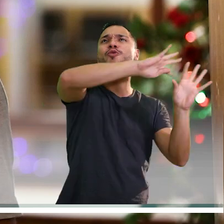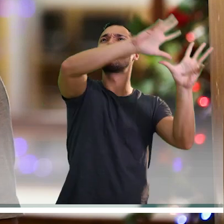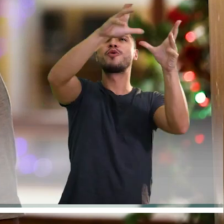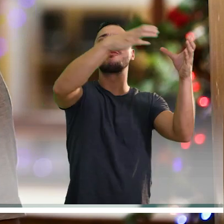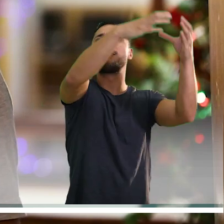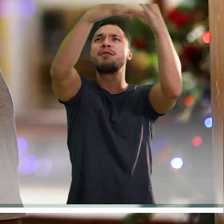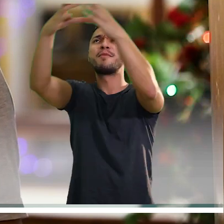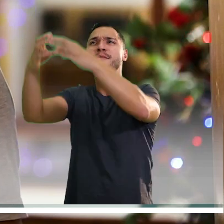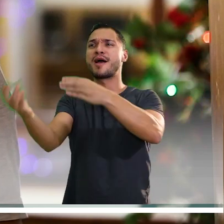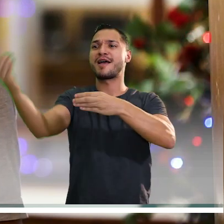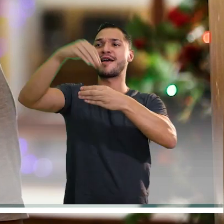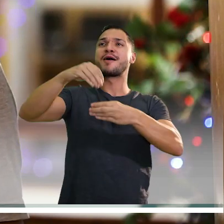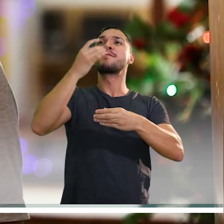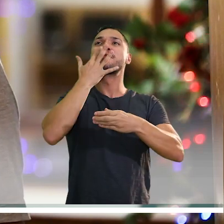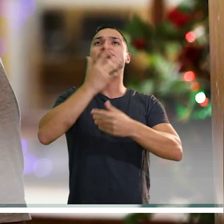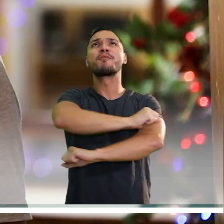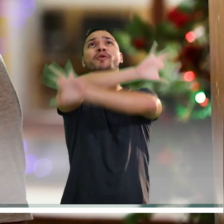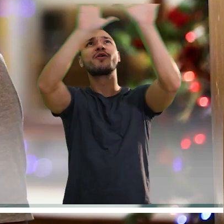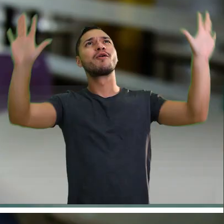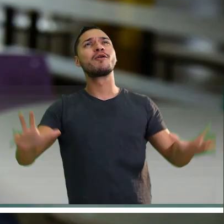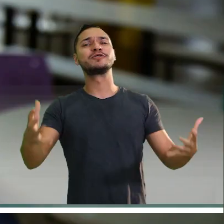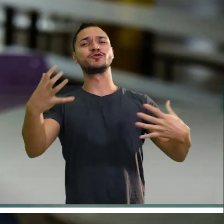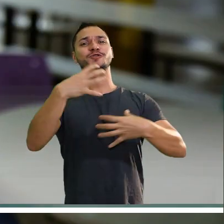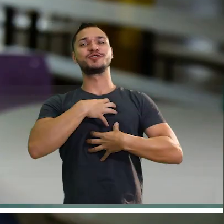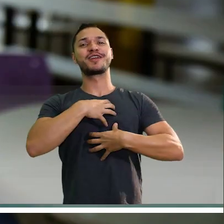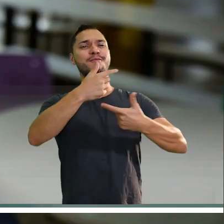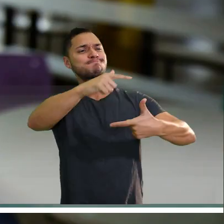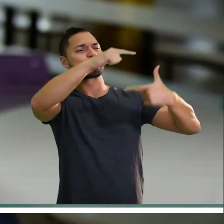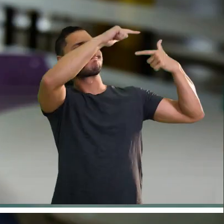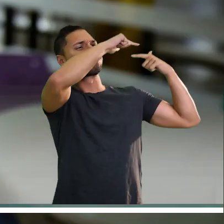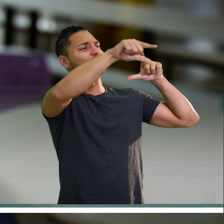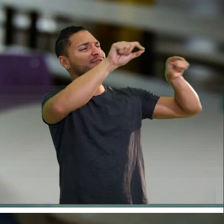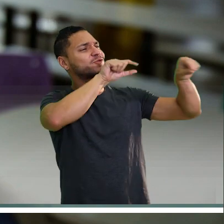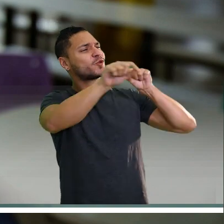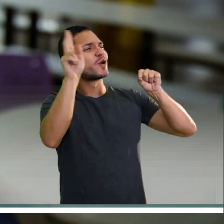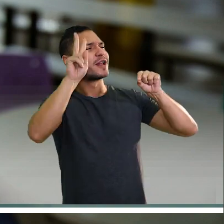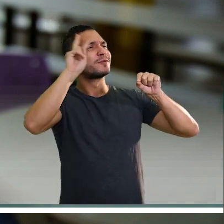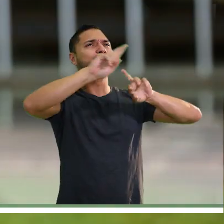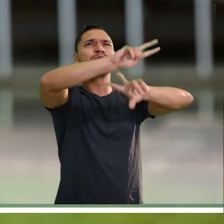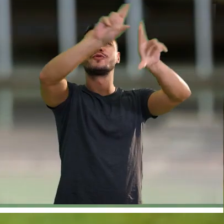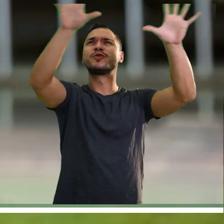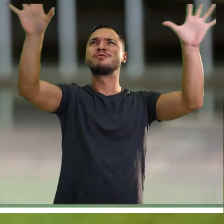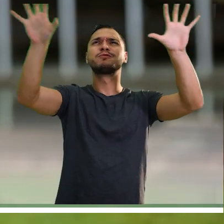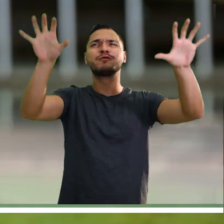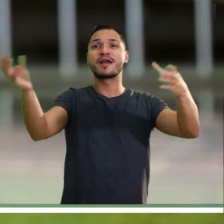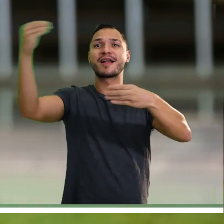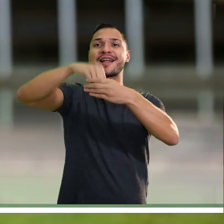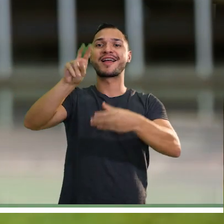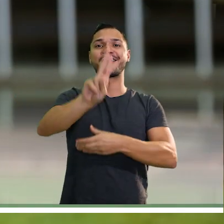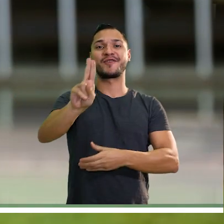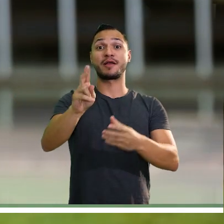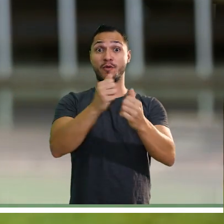Uma diversidade de cores, de formas, de traços, de histórias, de escolhas. Até o que parece ser igual